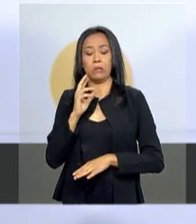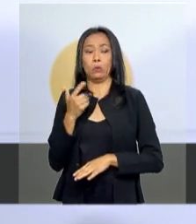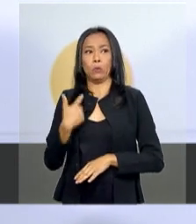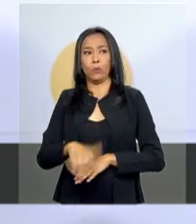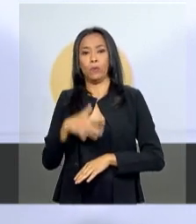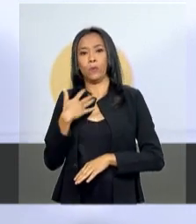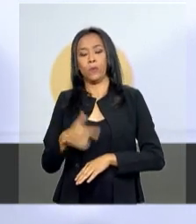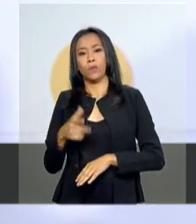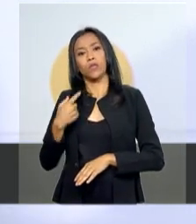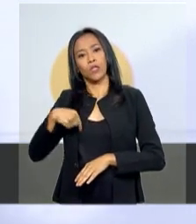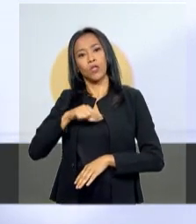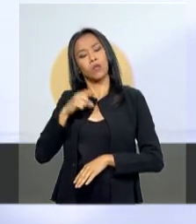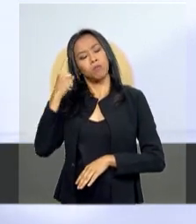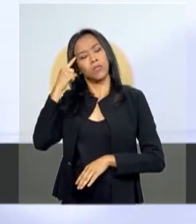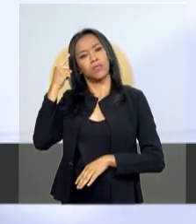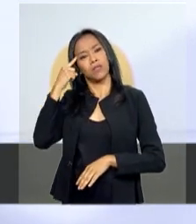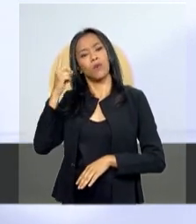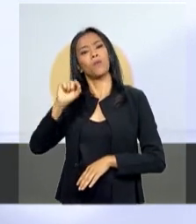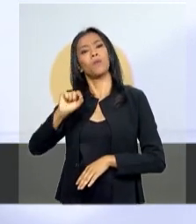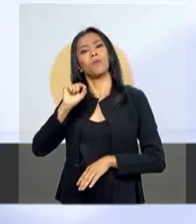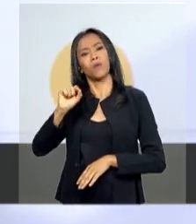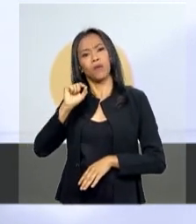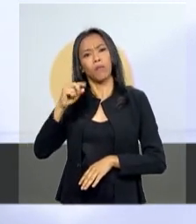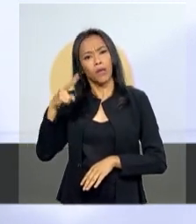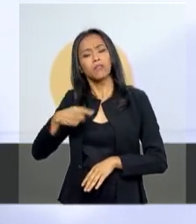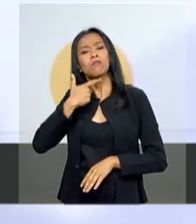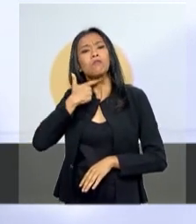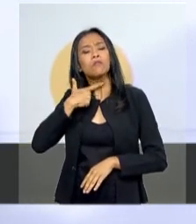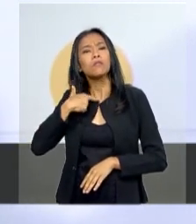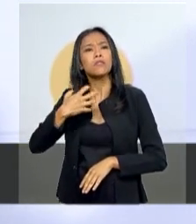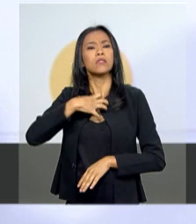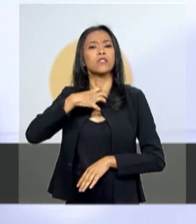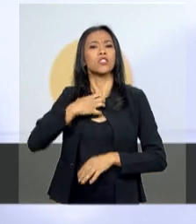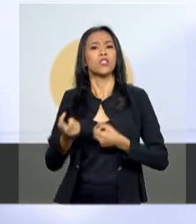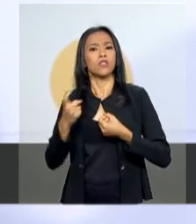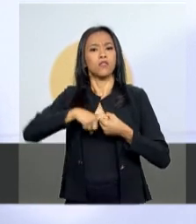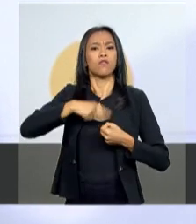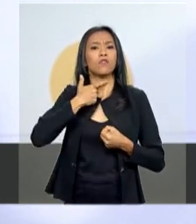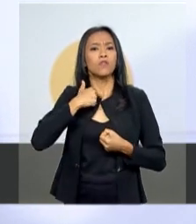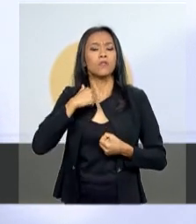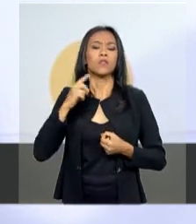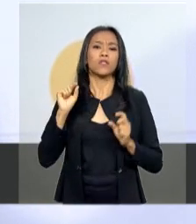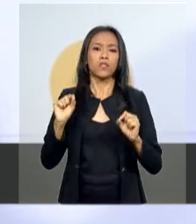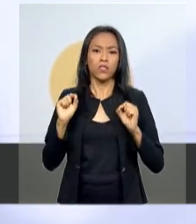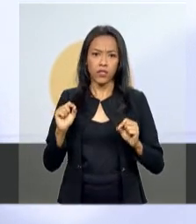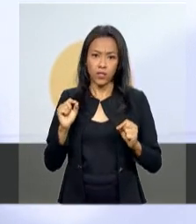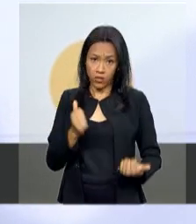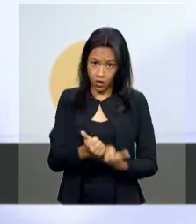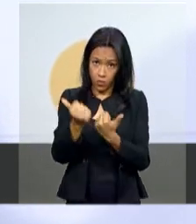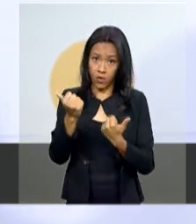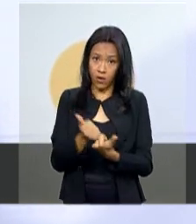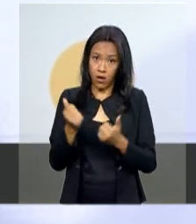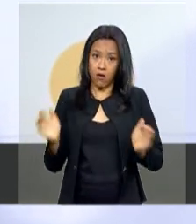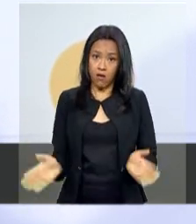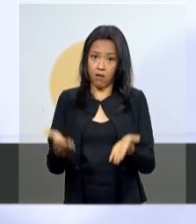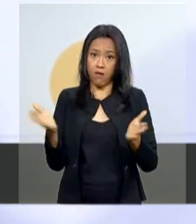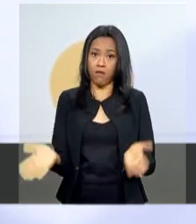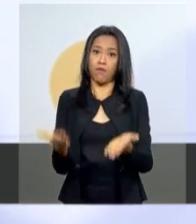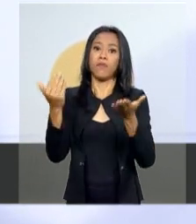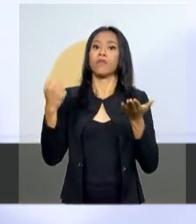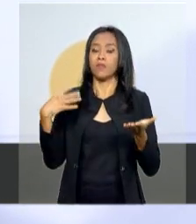devemos voltar os nossos olhos para esta vontade que nos leva a colaborar com a